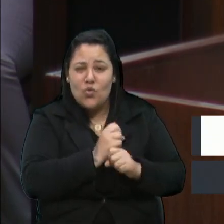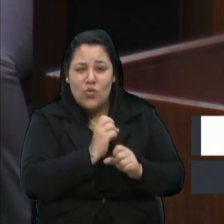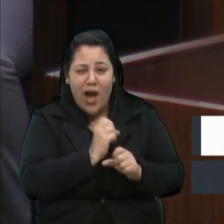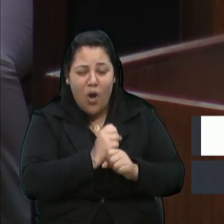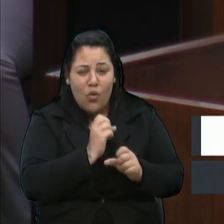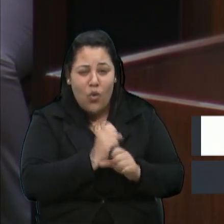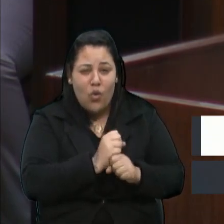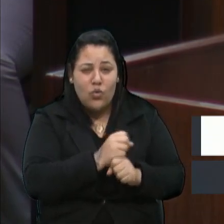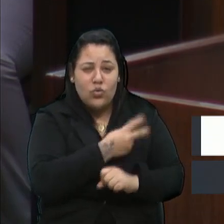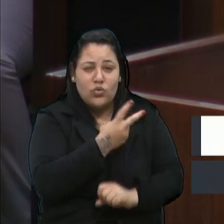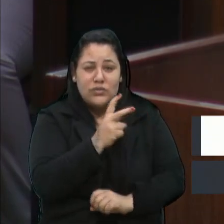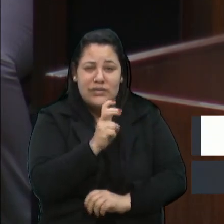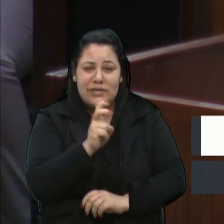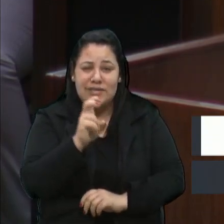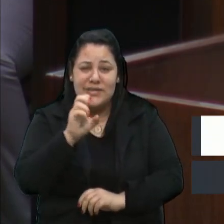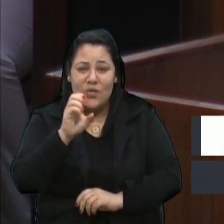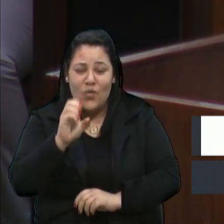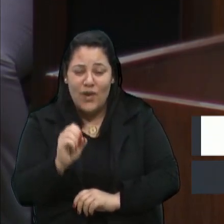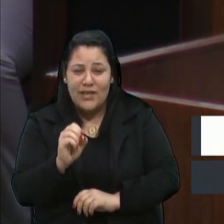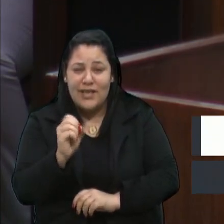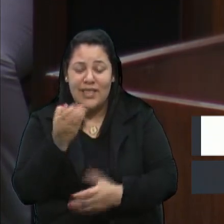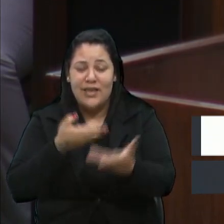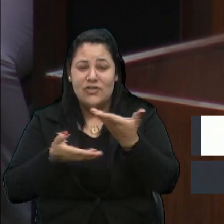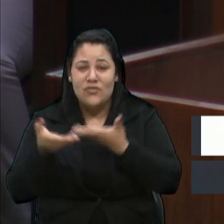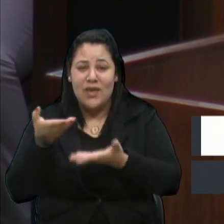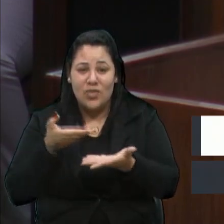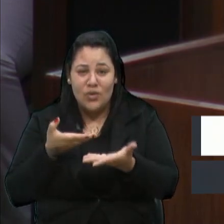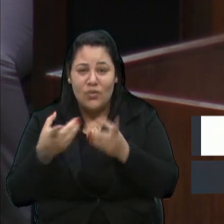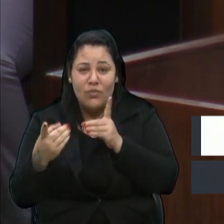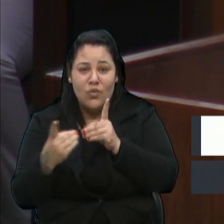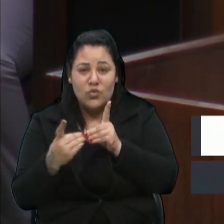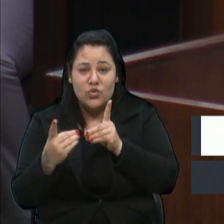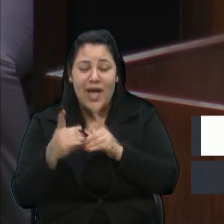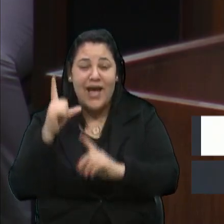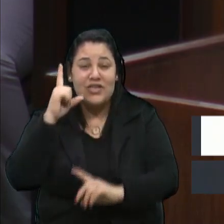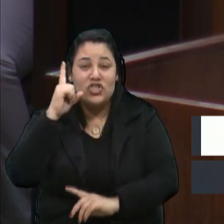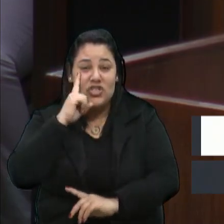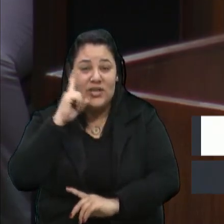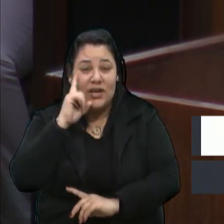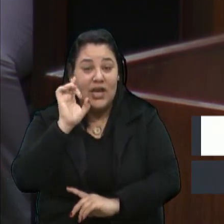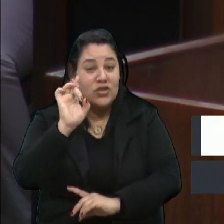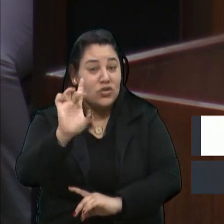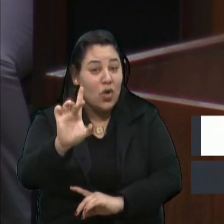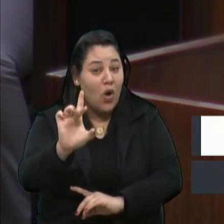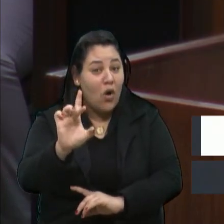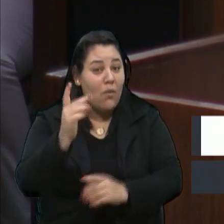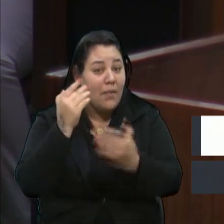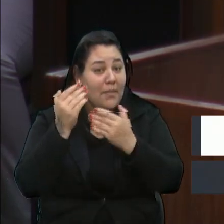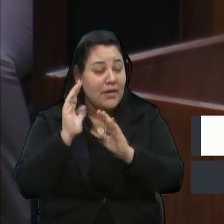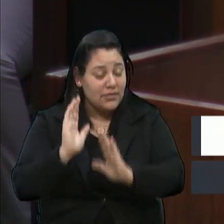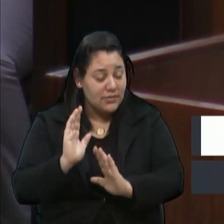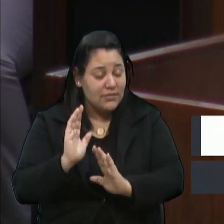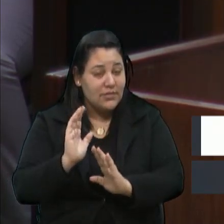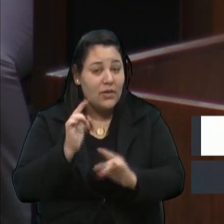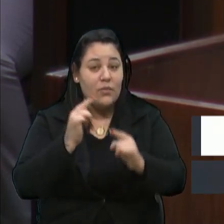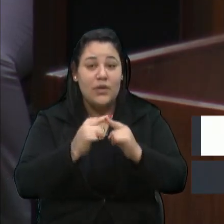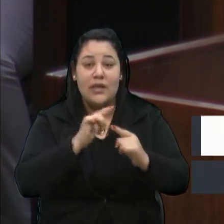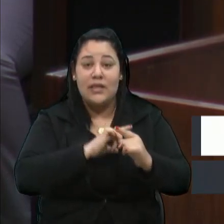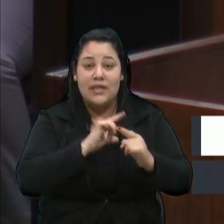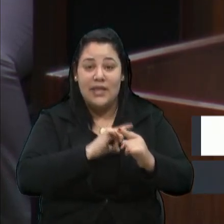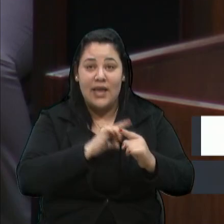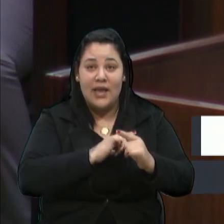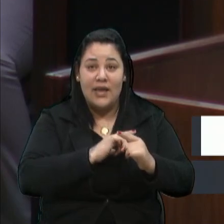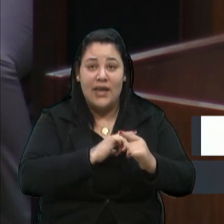250 atendimentos por dia isso que eu tô baixando tá pessoal por qu porque tem a recepção tem o